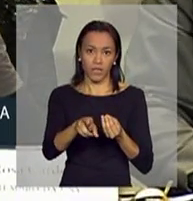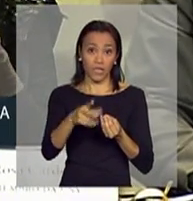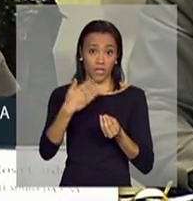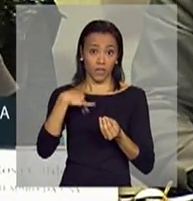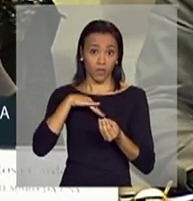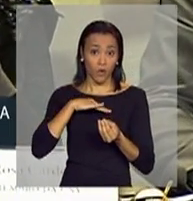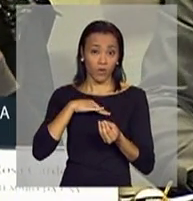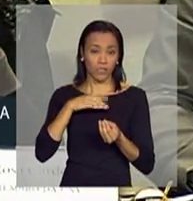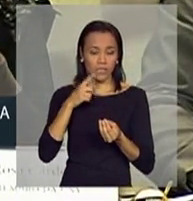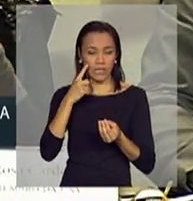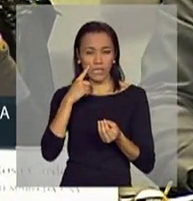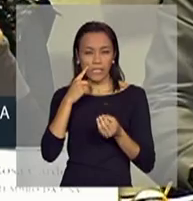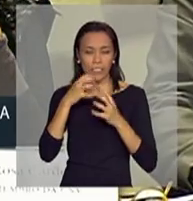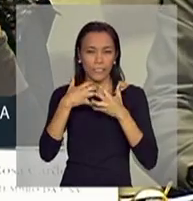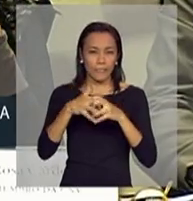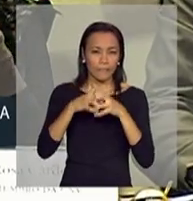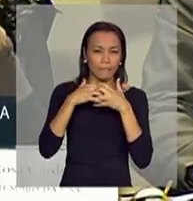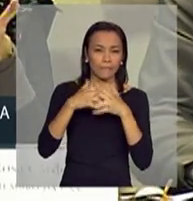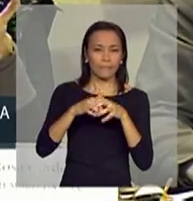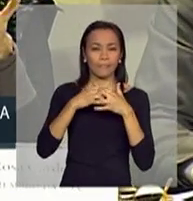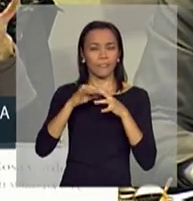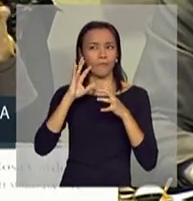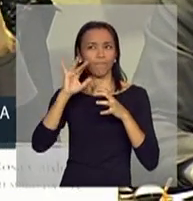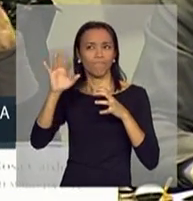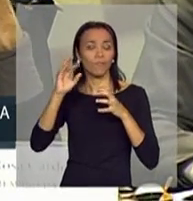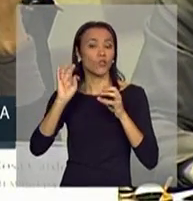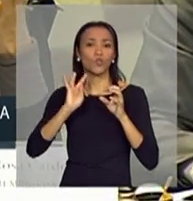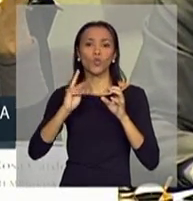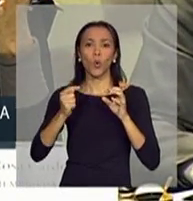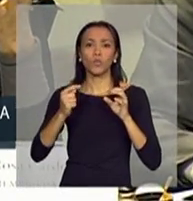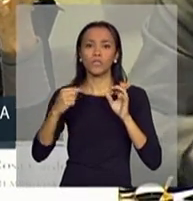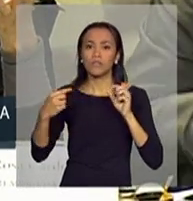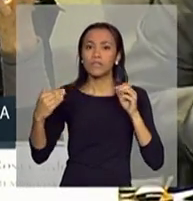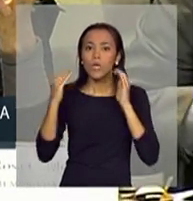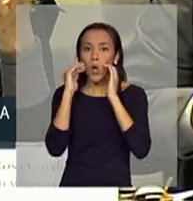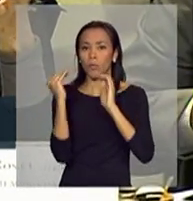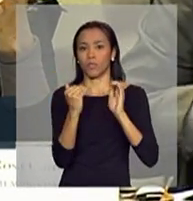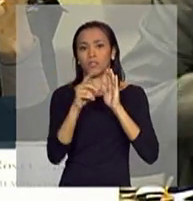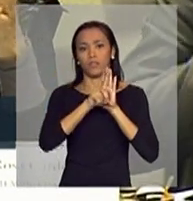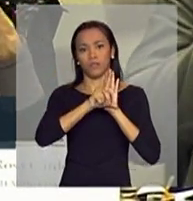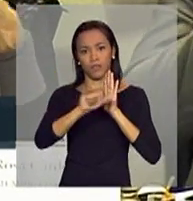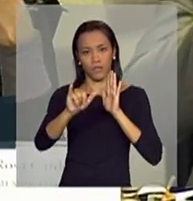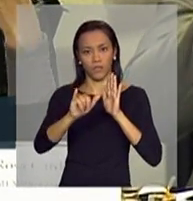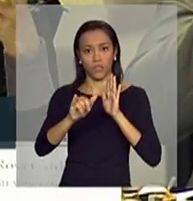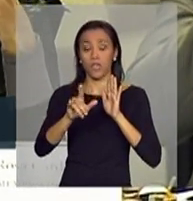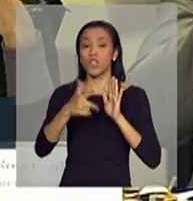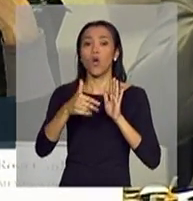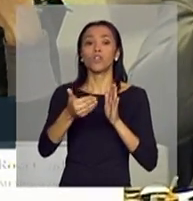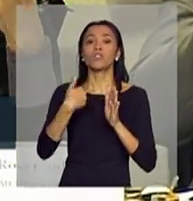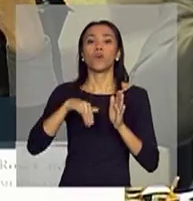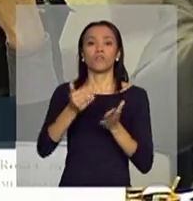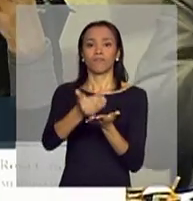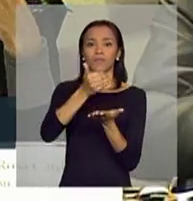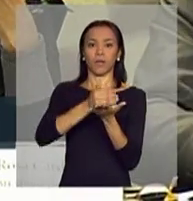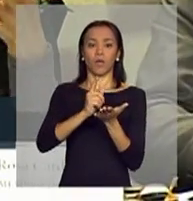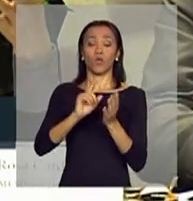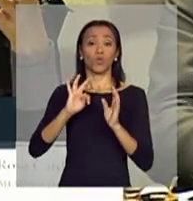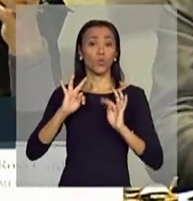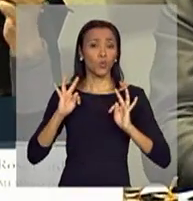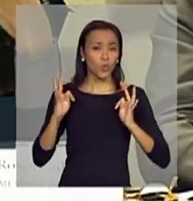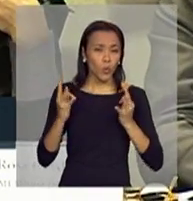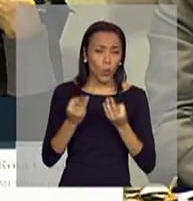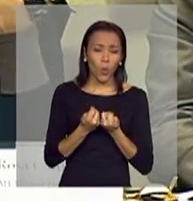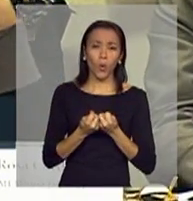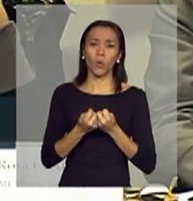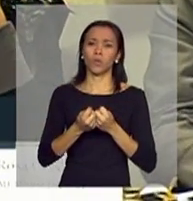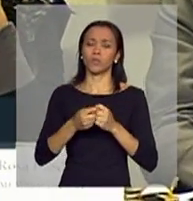nós cogitamos de todos os meios legais, que não devemos antecipar quais são esses meios, mas cogitamos de todos os